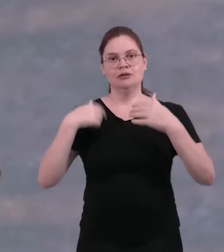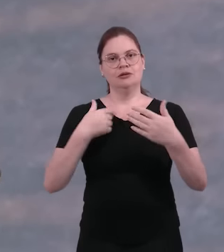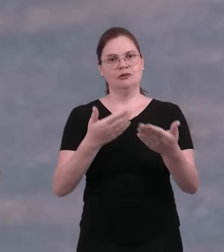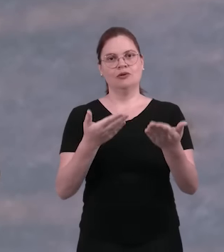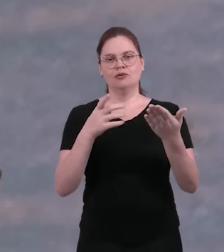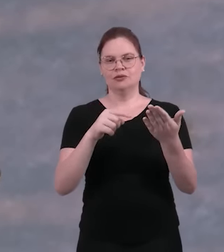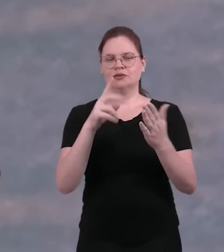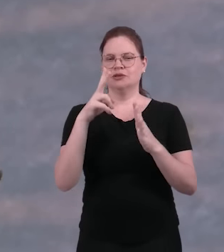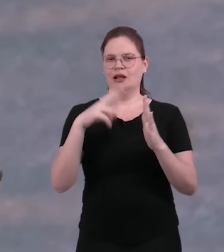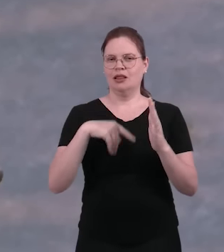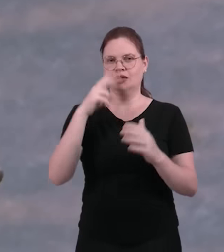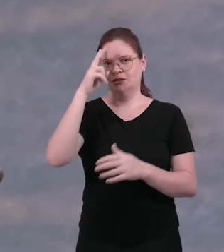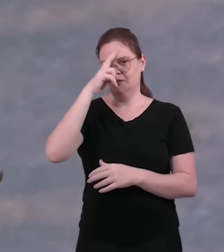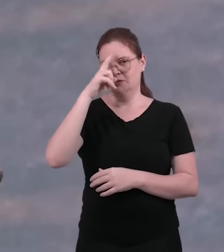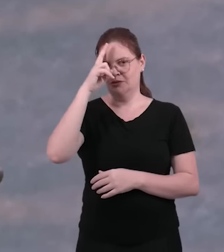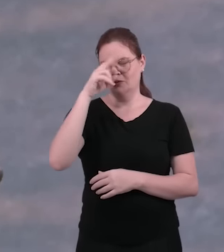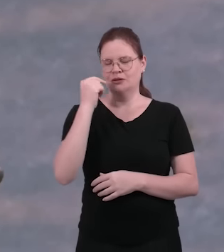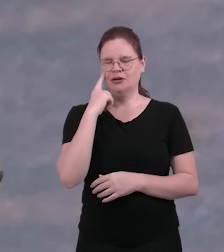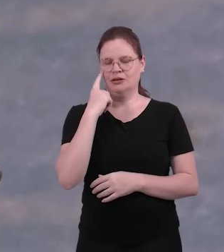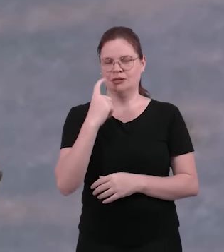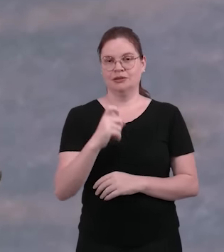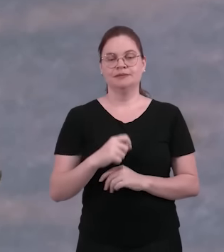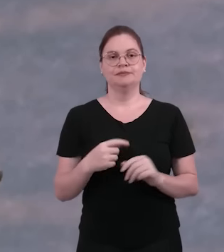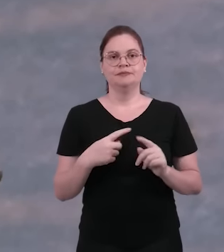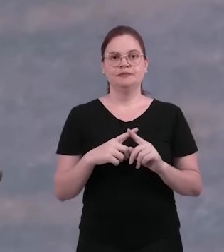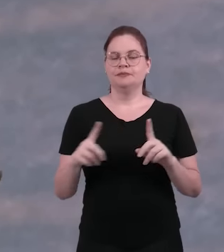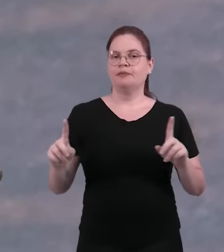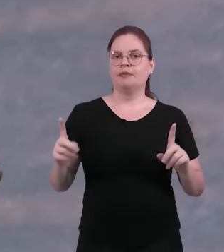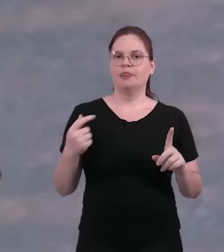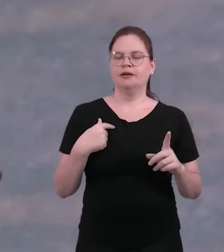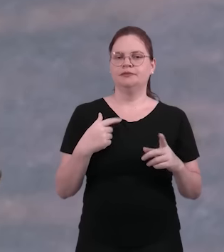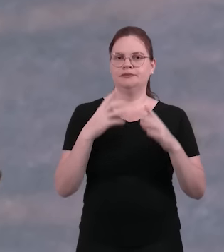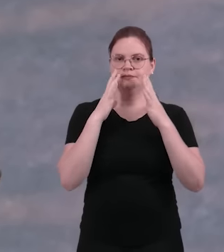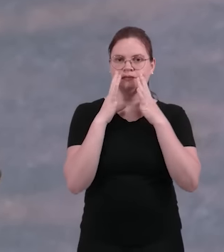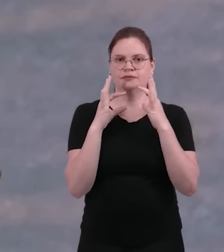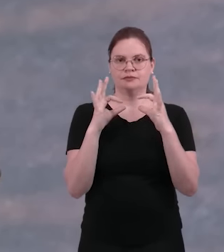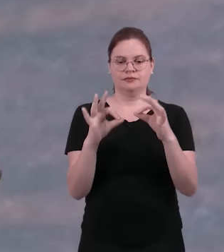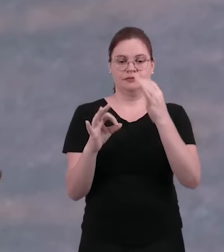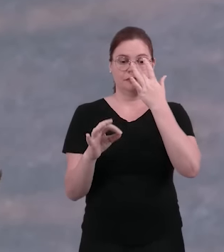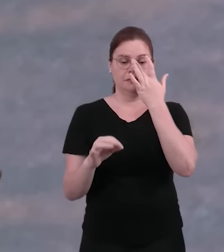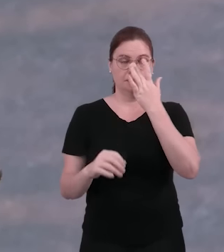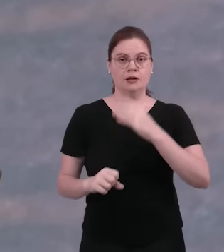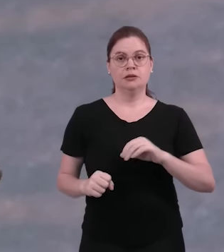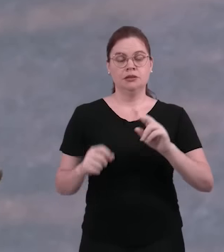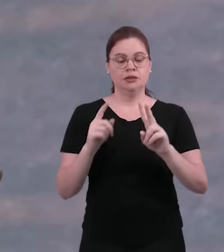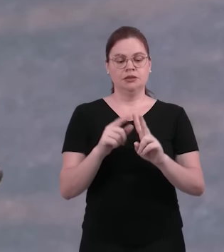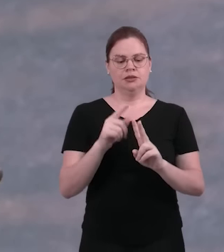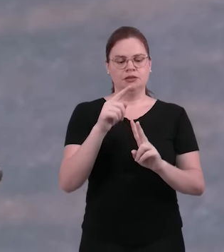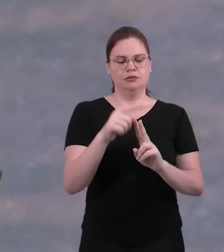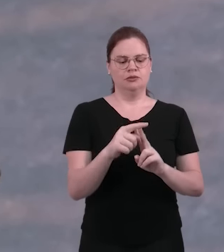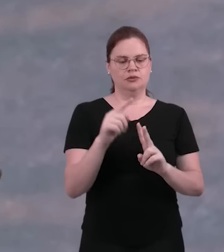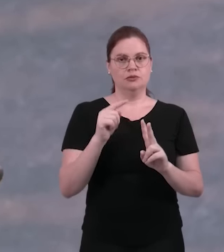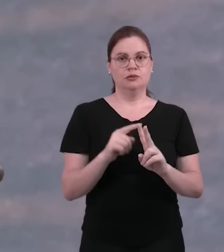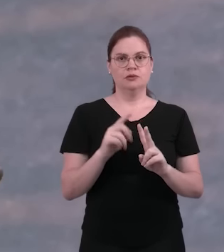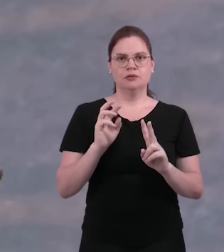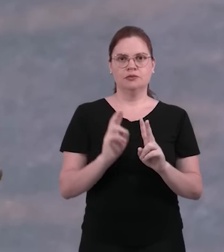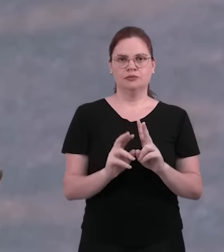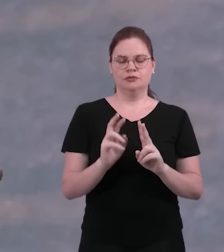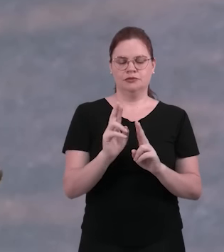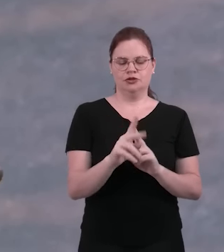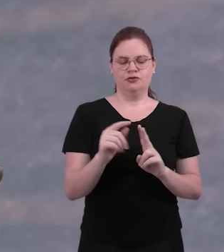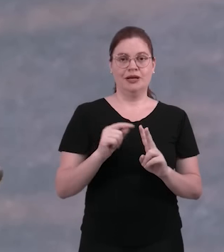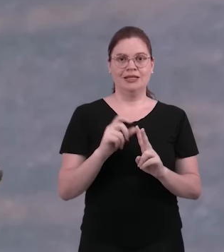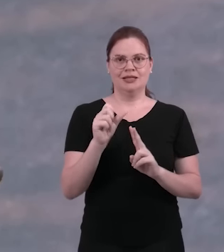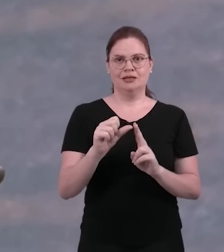história, porque ela é muito interessante. Mas eu quero chamar a atenção aqui para 2 mudanças que ele fez. E o objetivo era celebrar